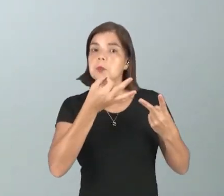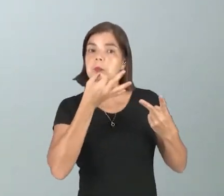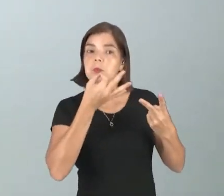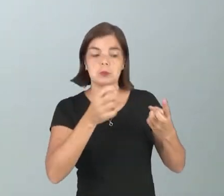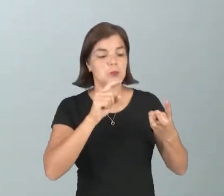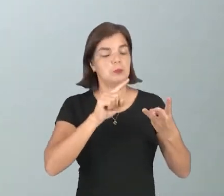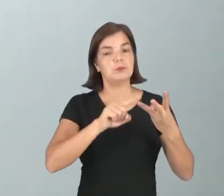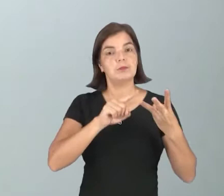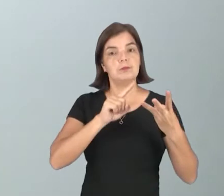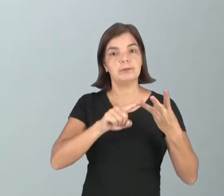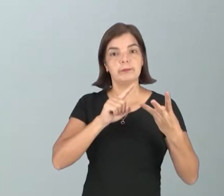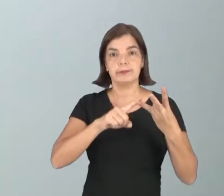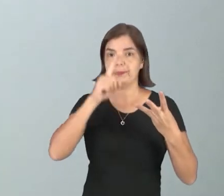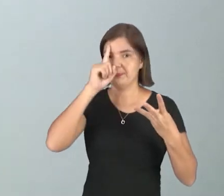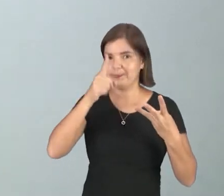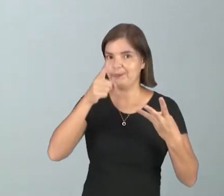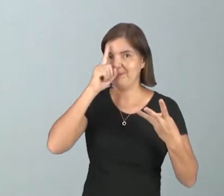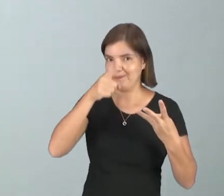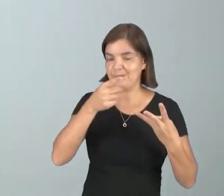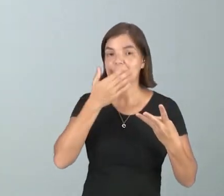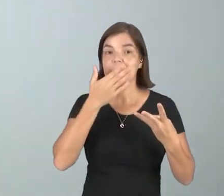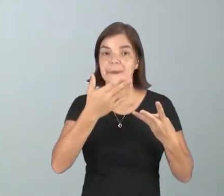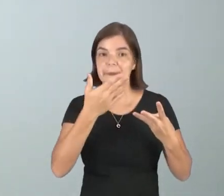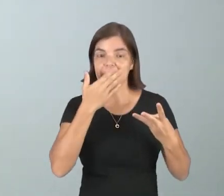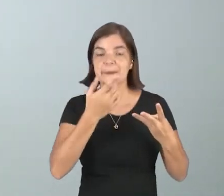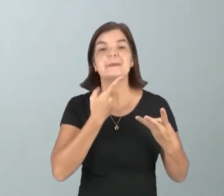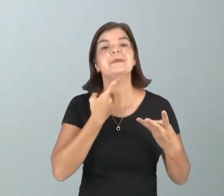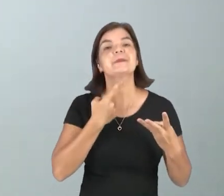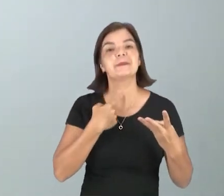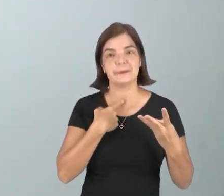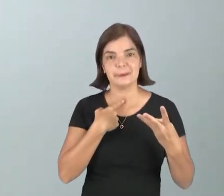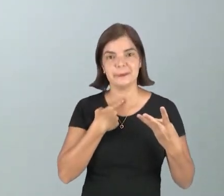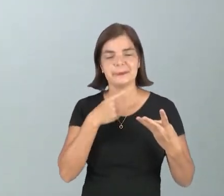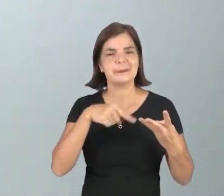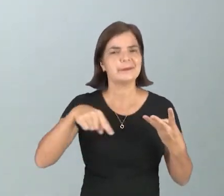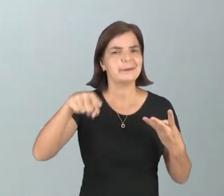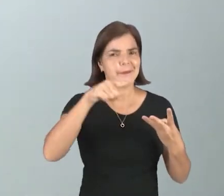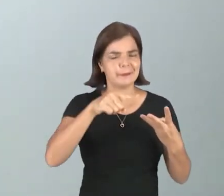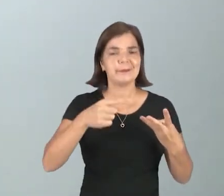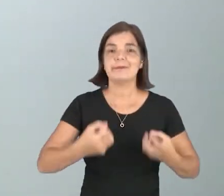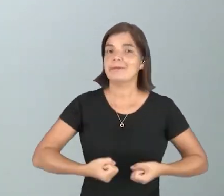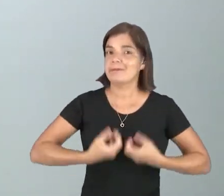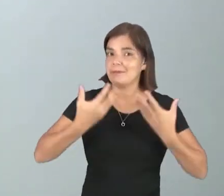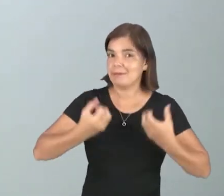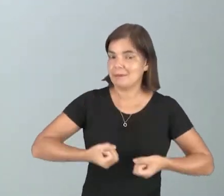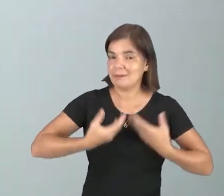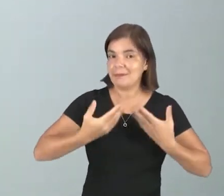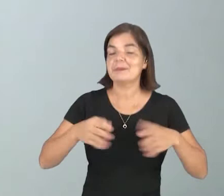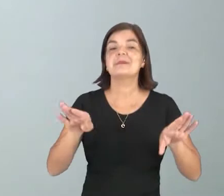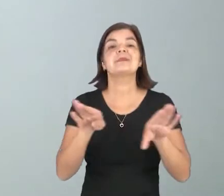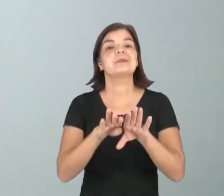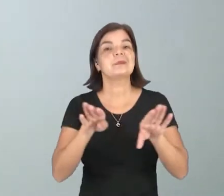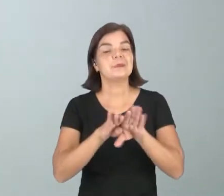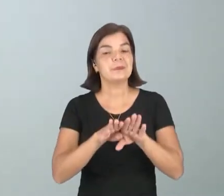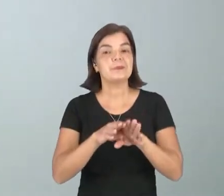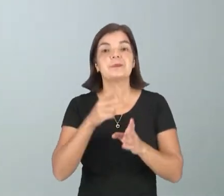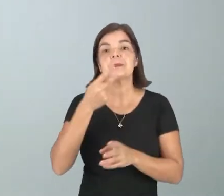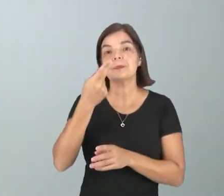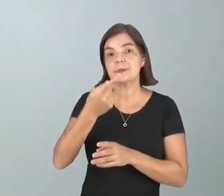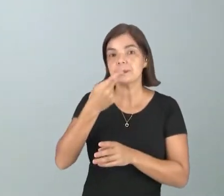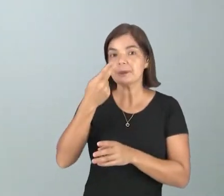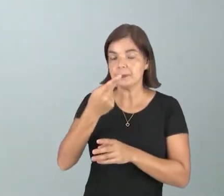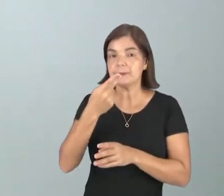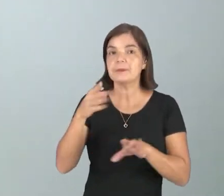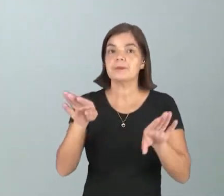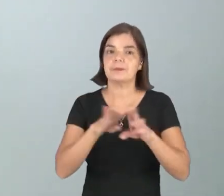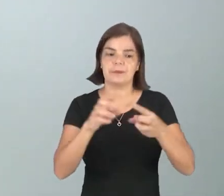ou você expressa uma ordem um pedido um desejo você expressa né a sua fala em uma